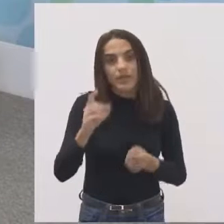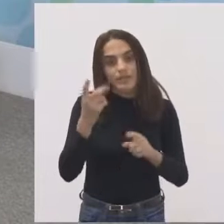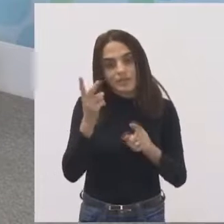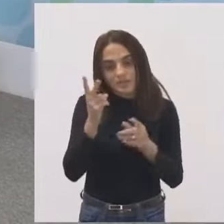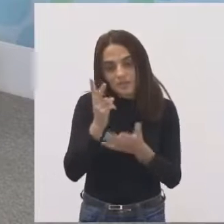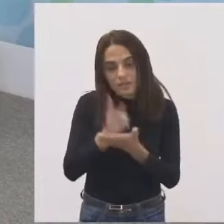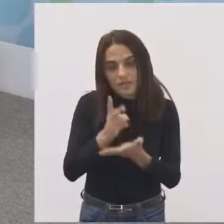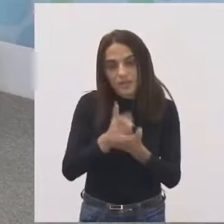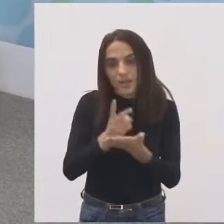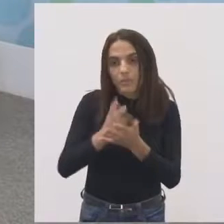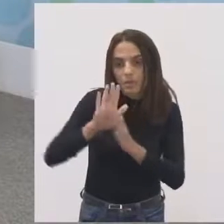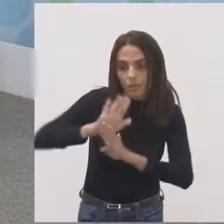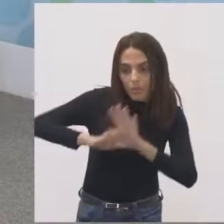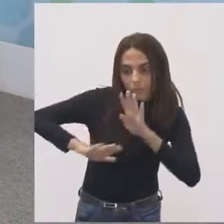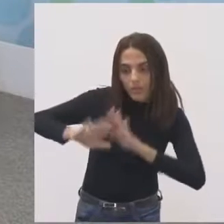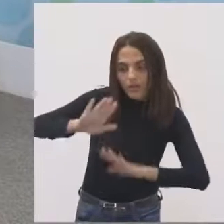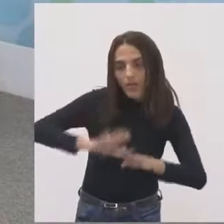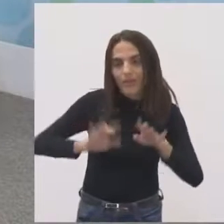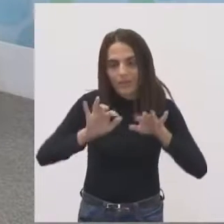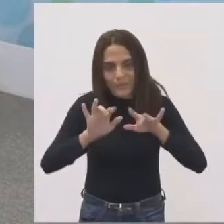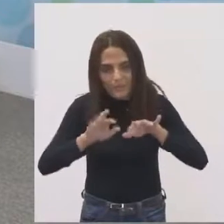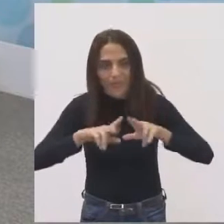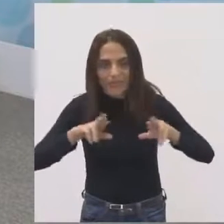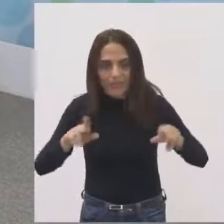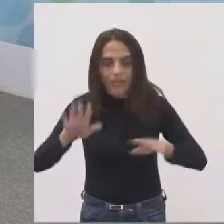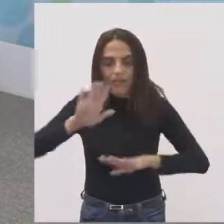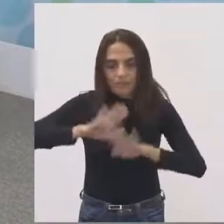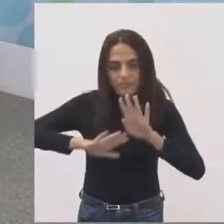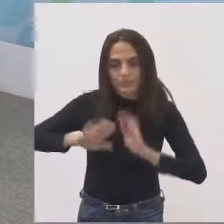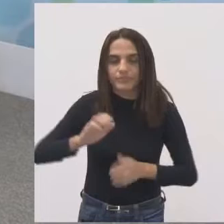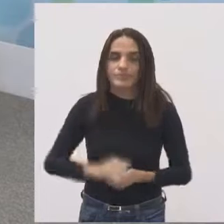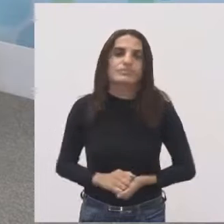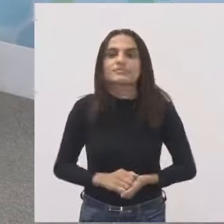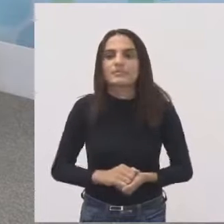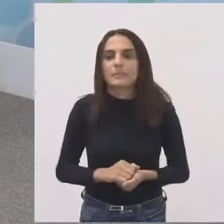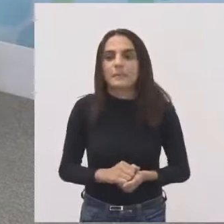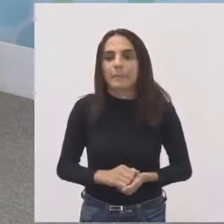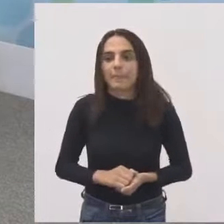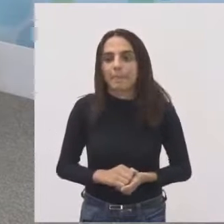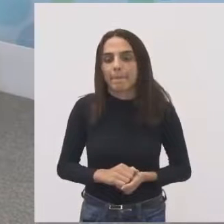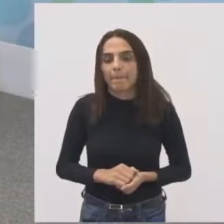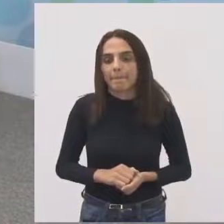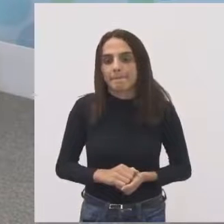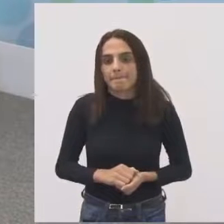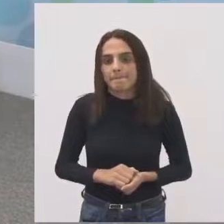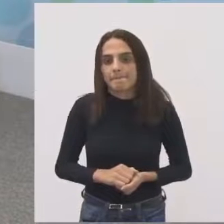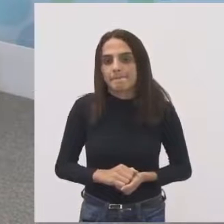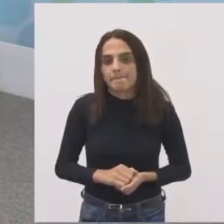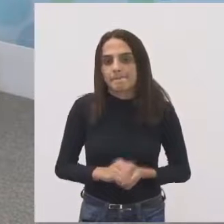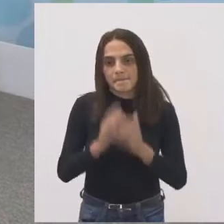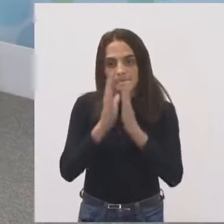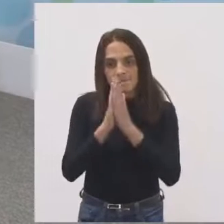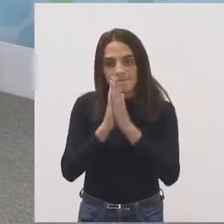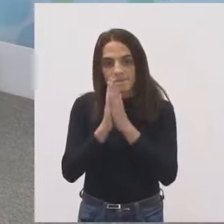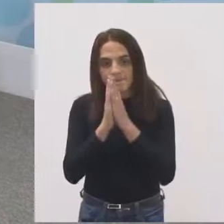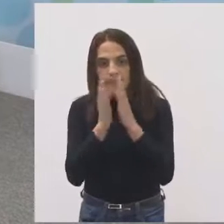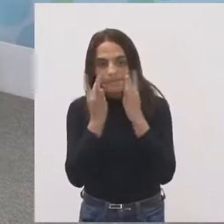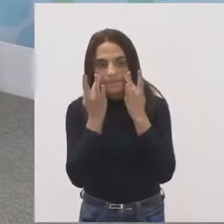né, muito cuidado com esses equipamentos. Então vamos lá, pessoal. Você consegue focar aqui na câmera, por favor?